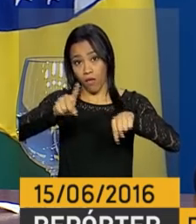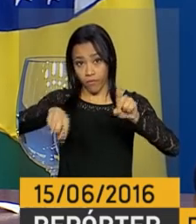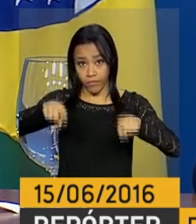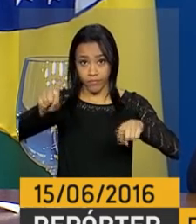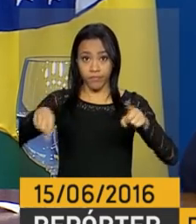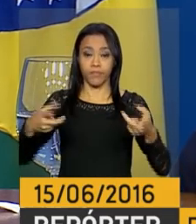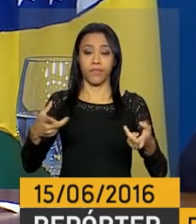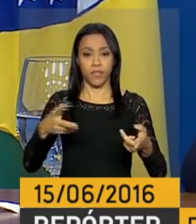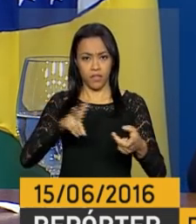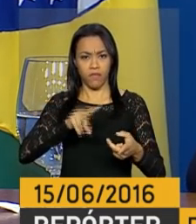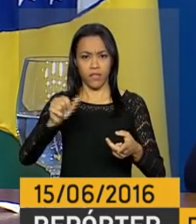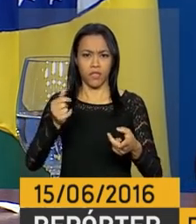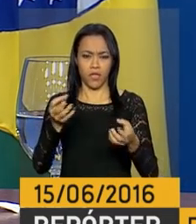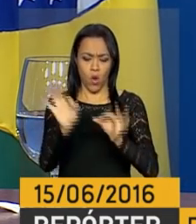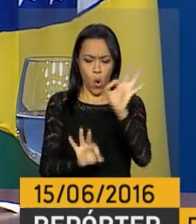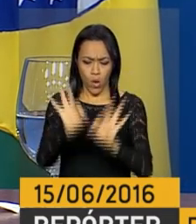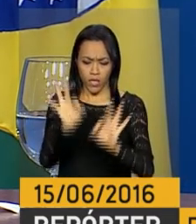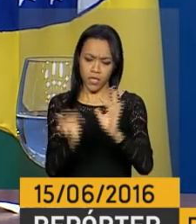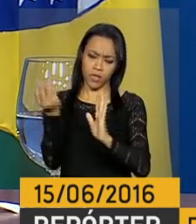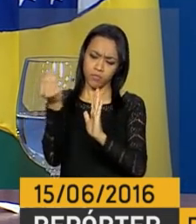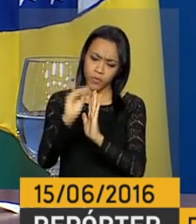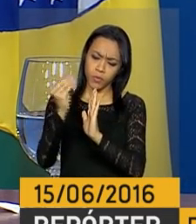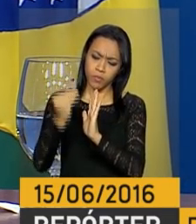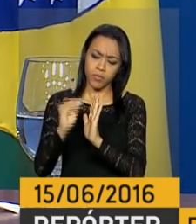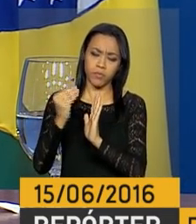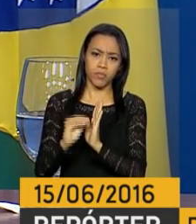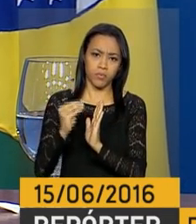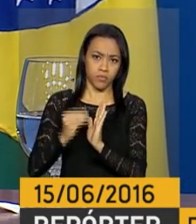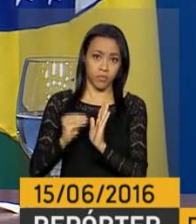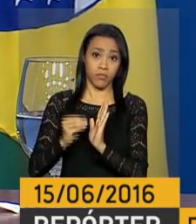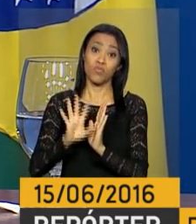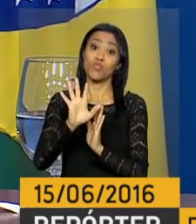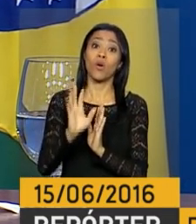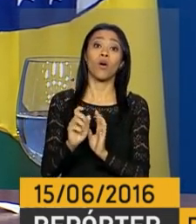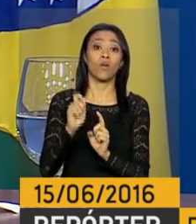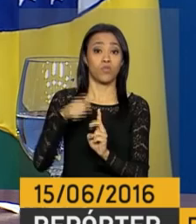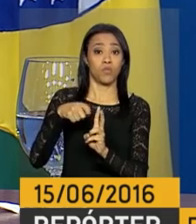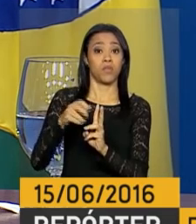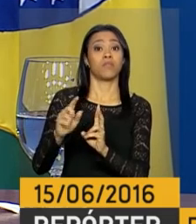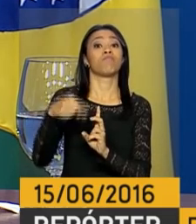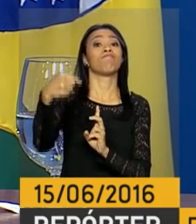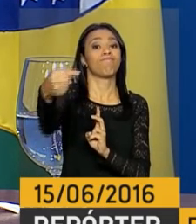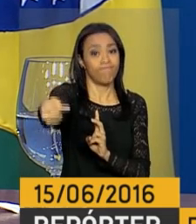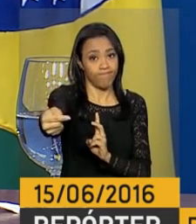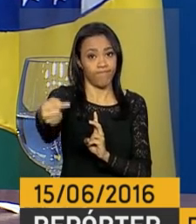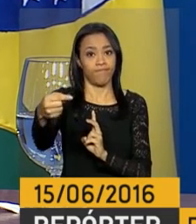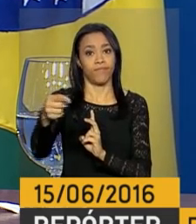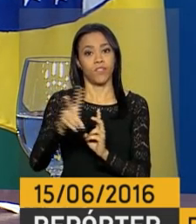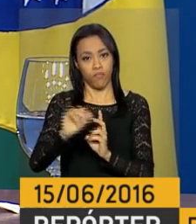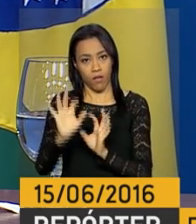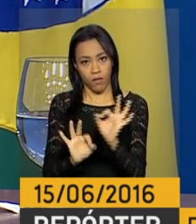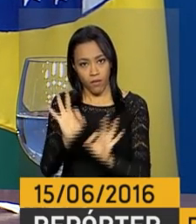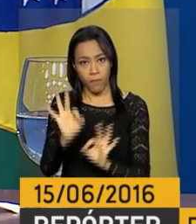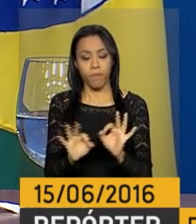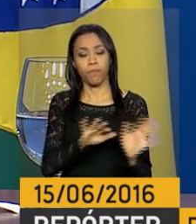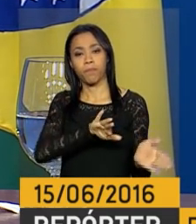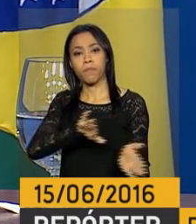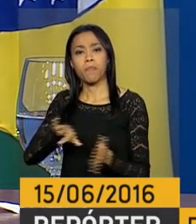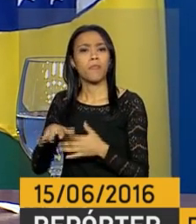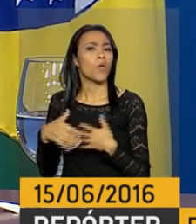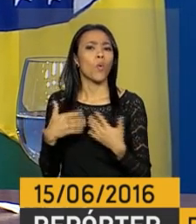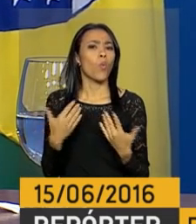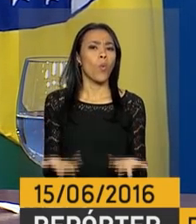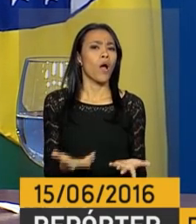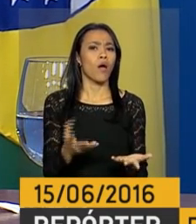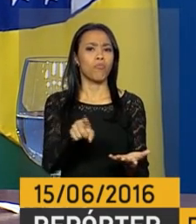determinadas e começaremos a ter as primeiras indicações nos próximos meses. Qual é a taxa, qual a velocidade de